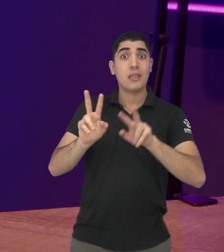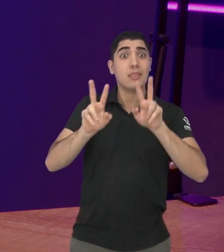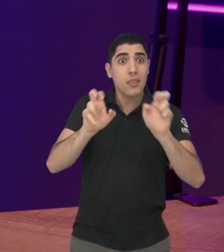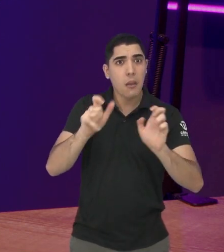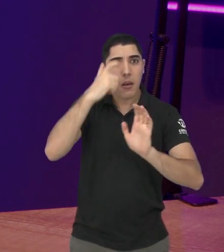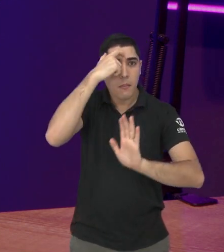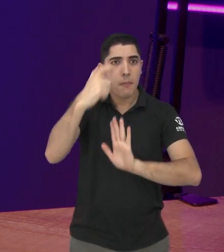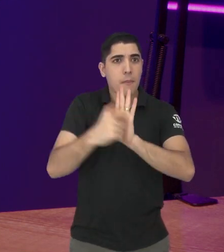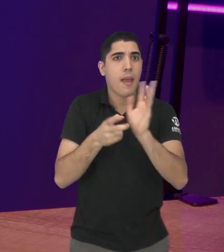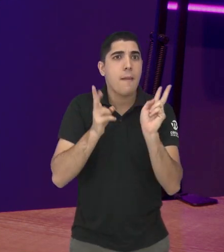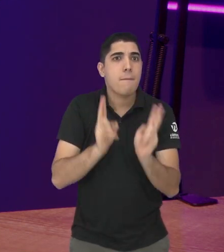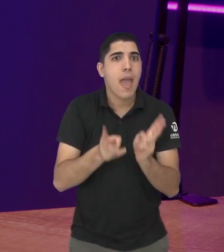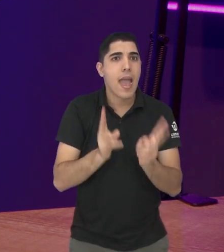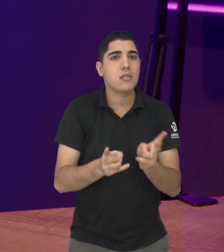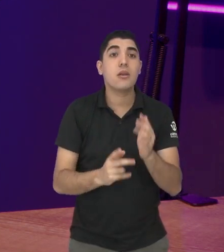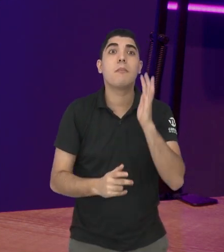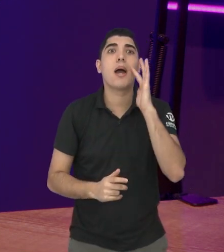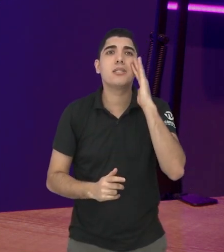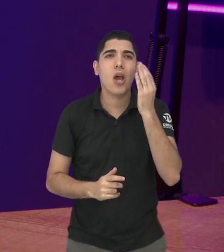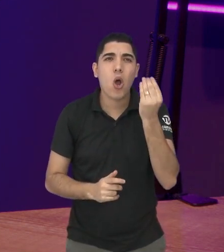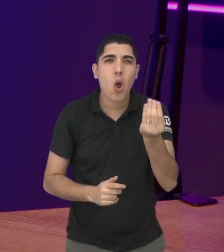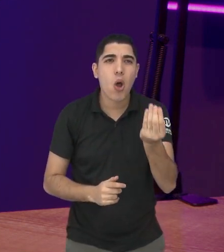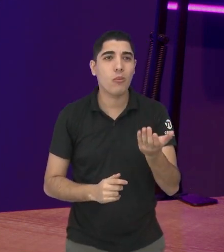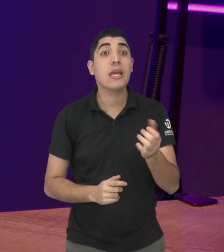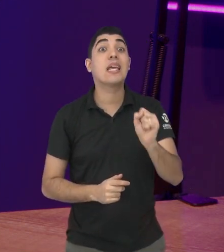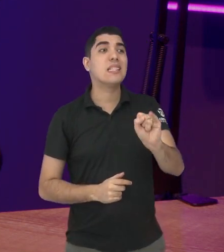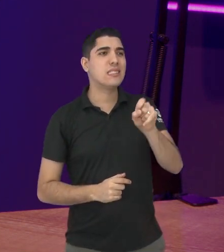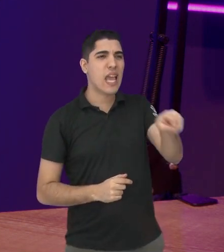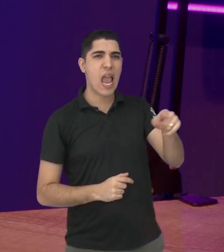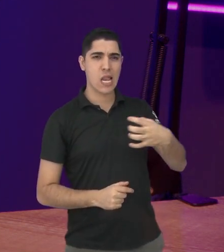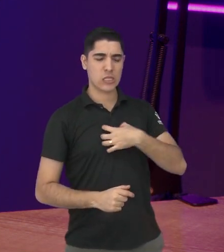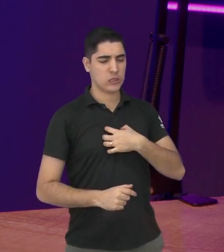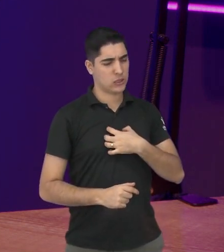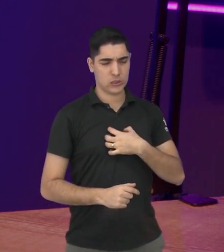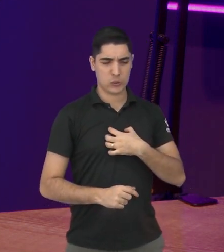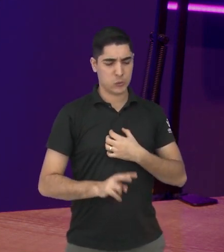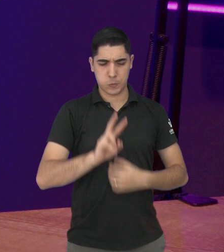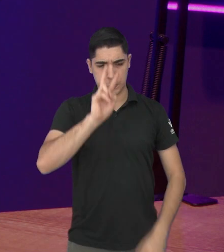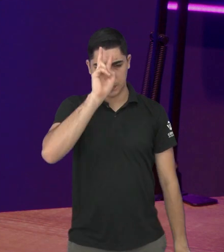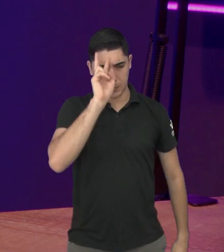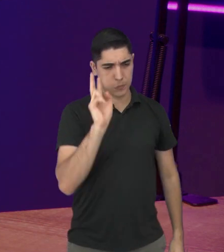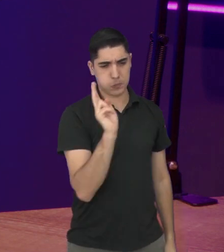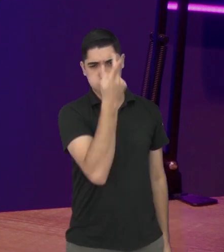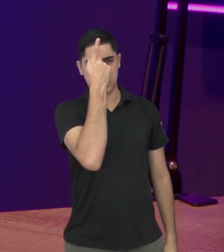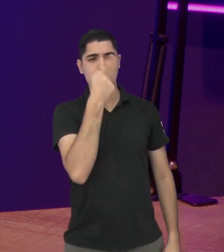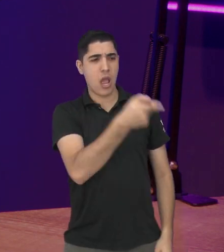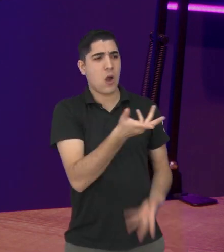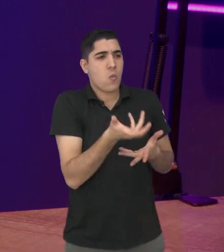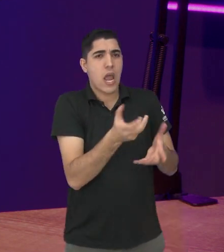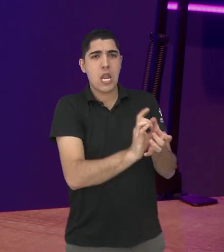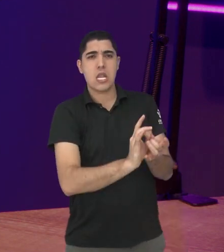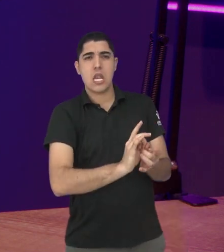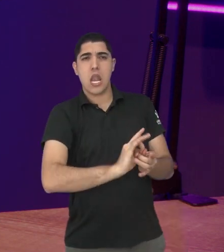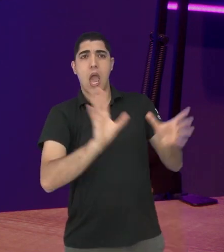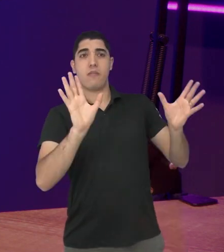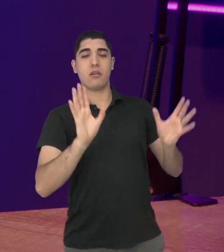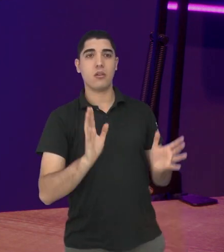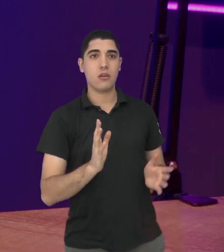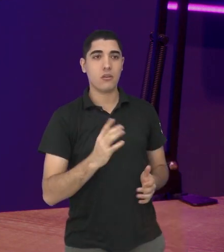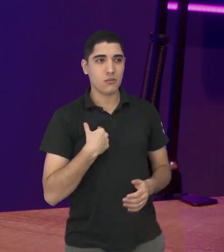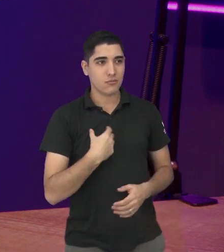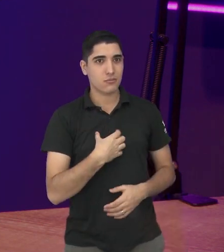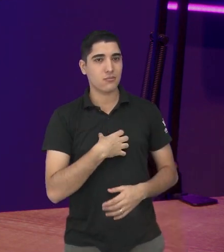artificial que se revolta, sabe? Que tá ali tentando, sabe, ser